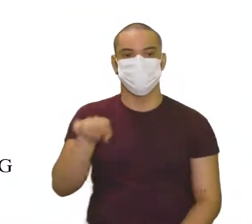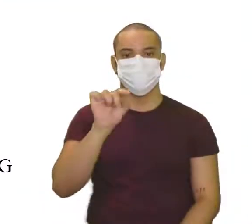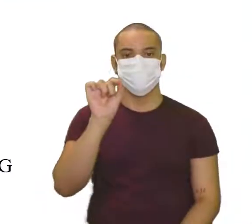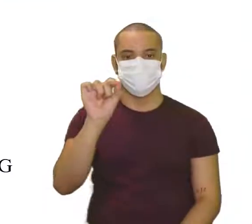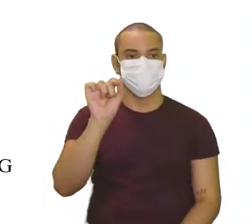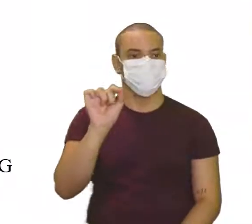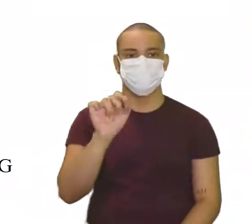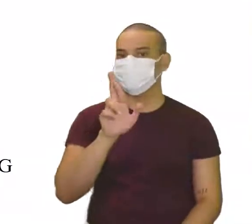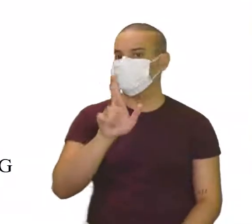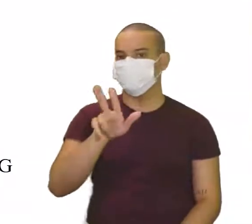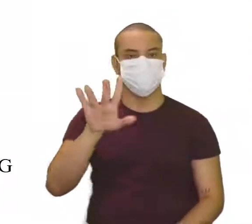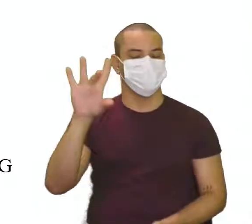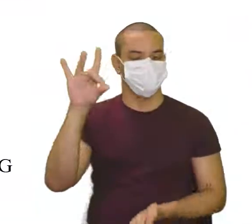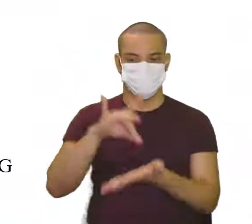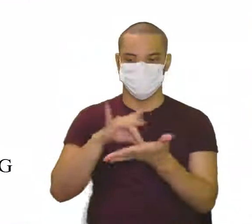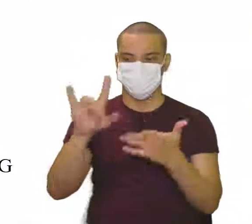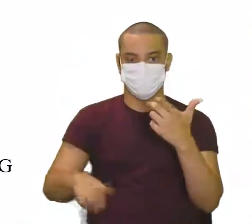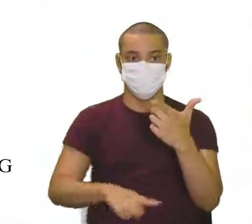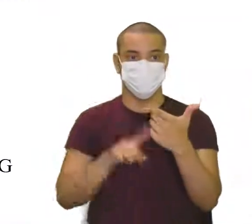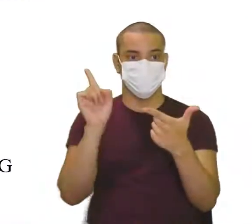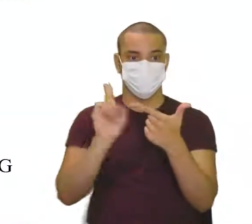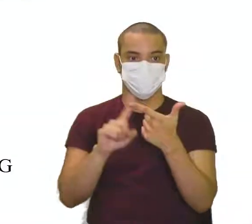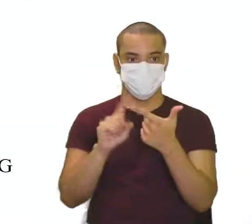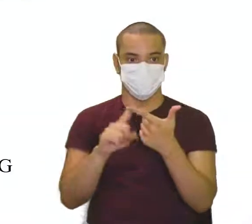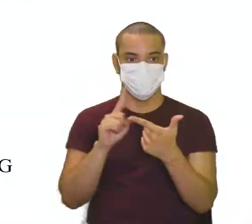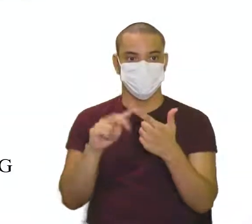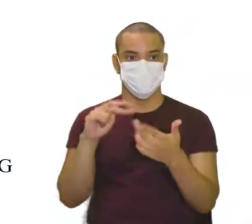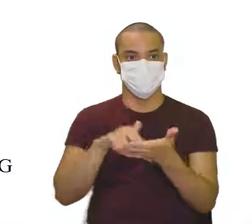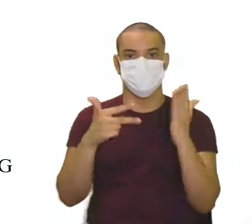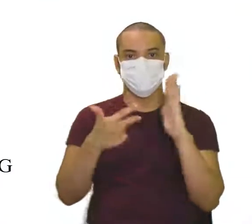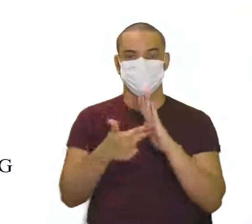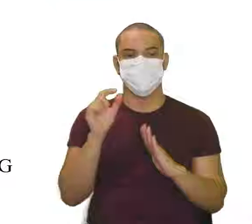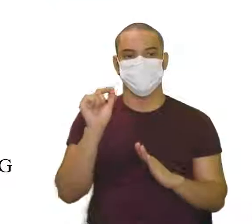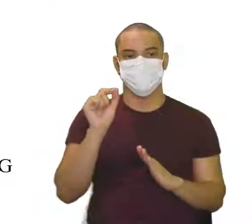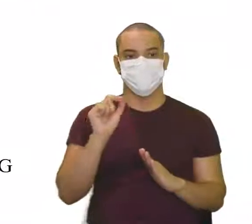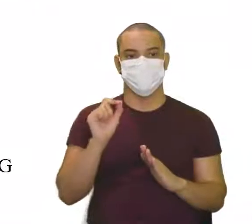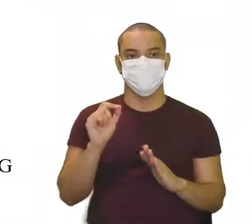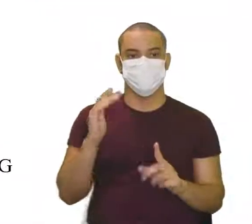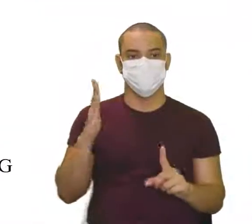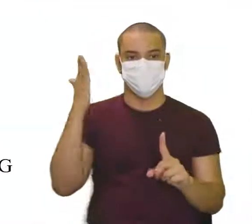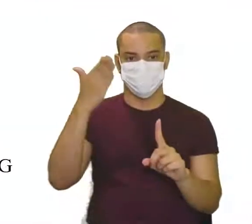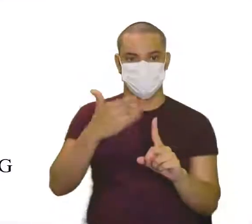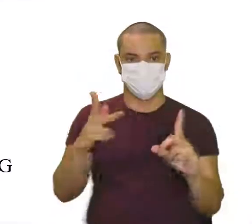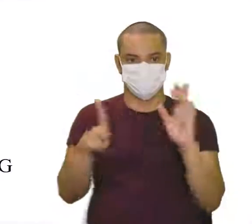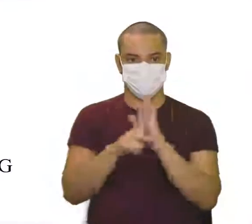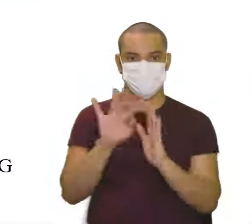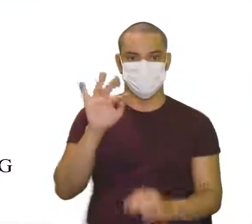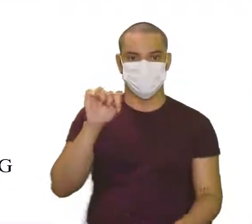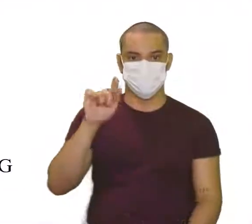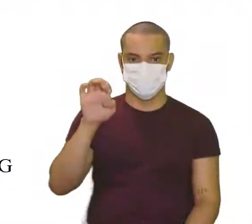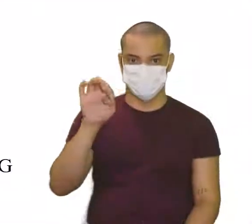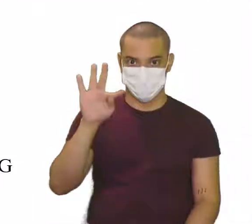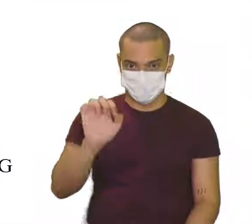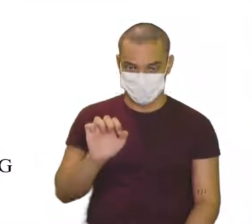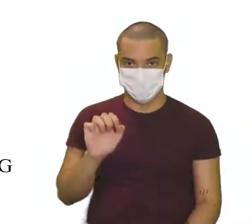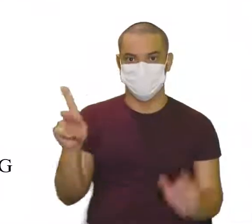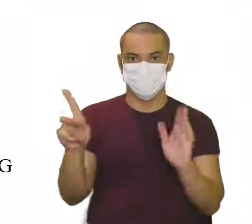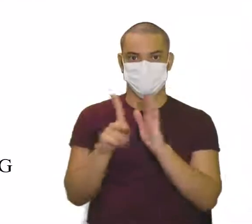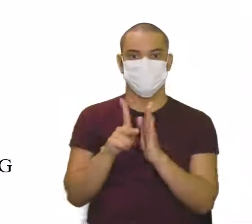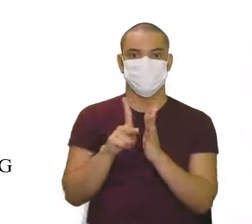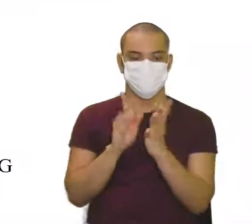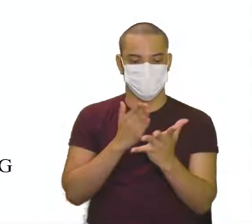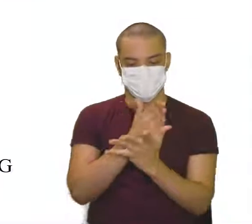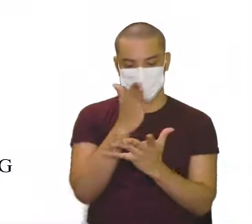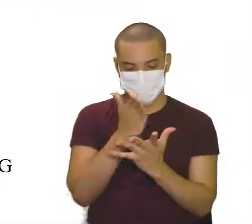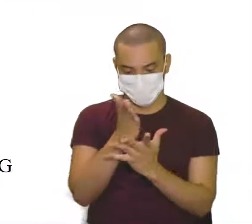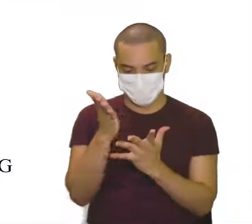é que elas não são reais. A segunda é que a direção do campo tangente à linha. Então, a direção do